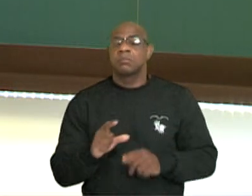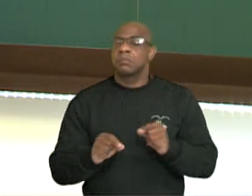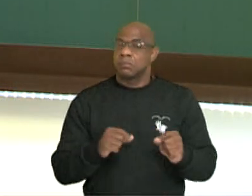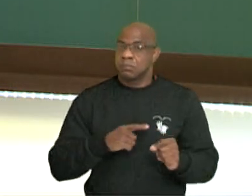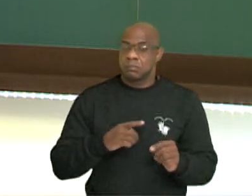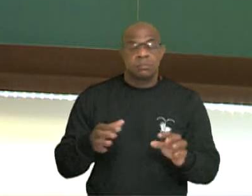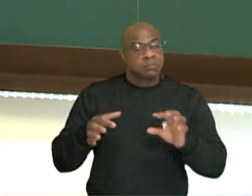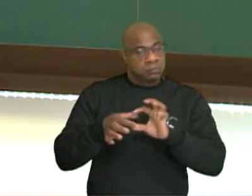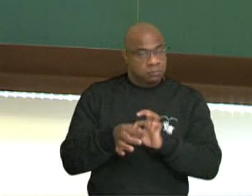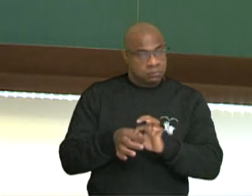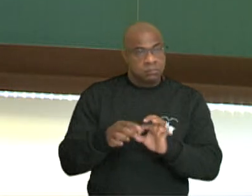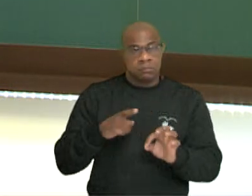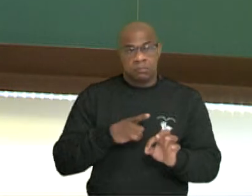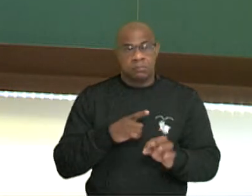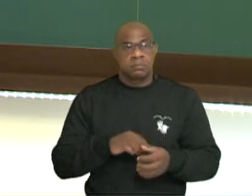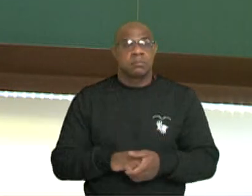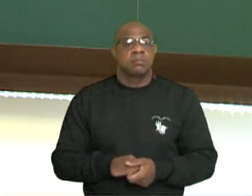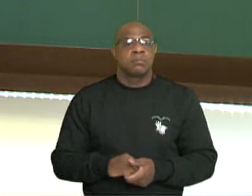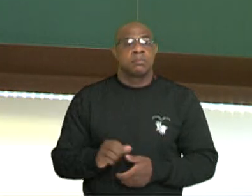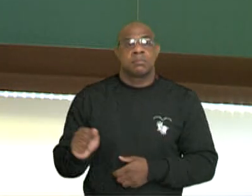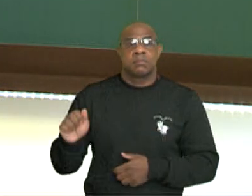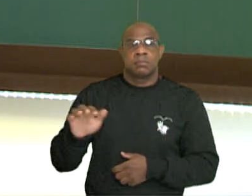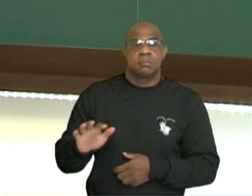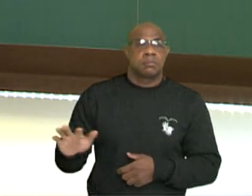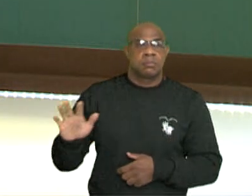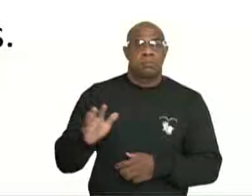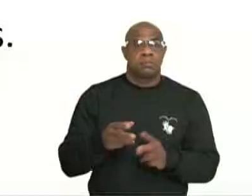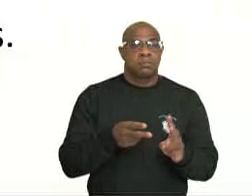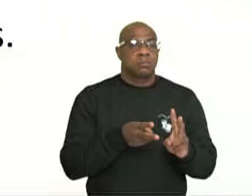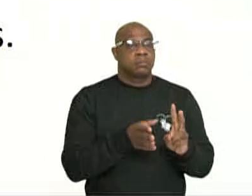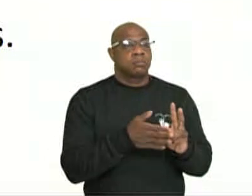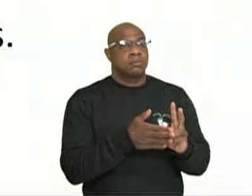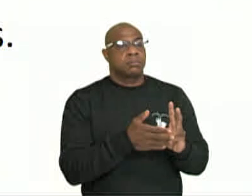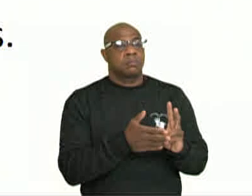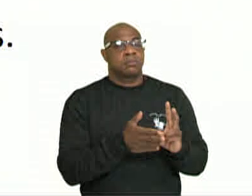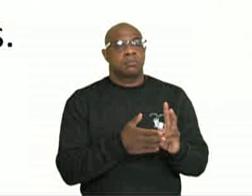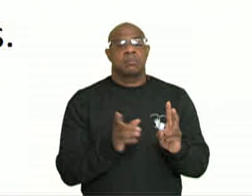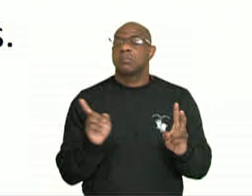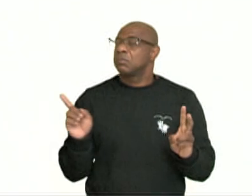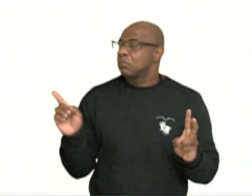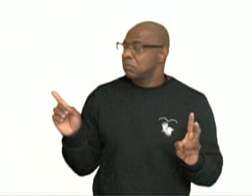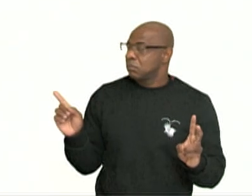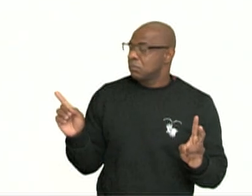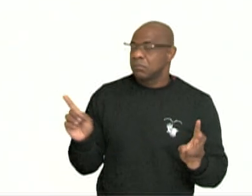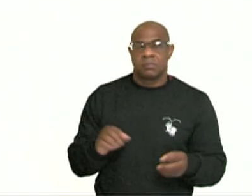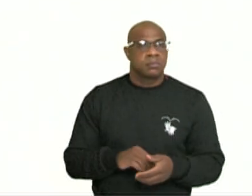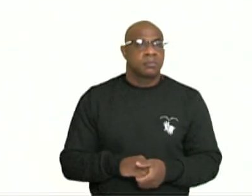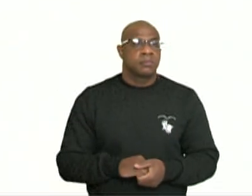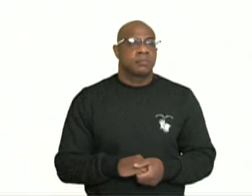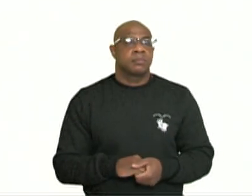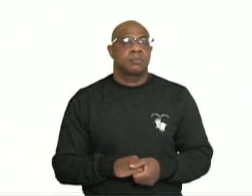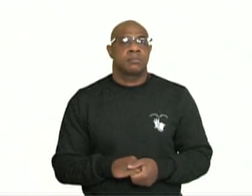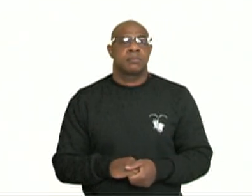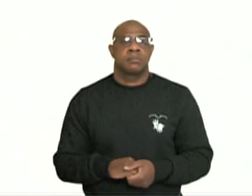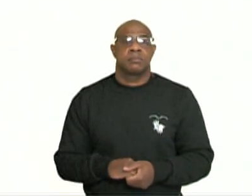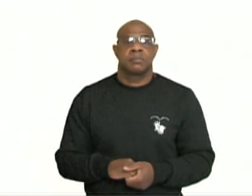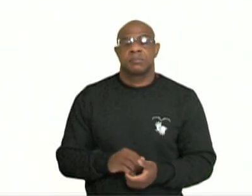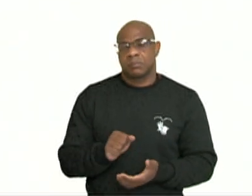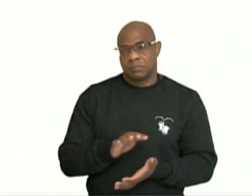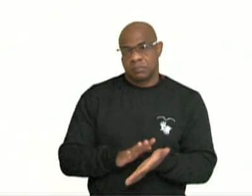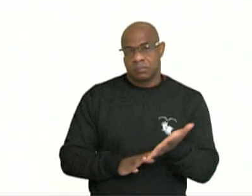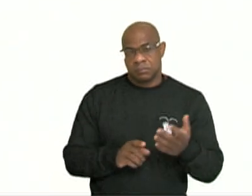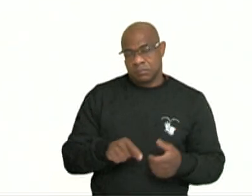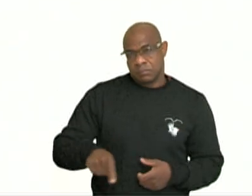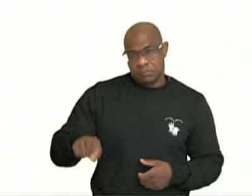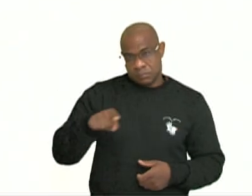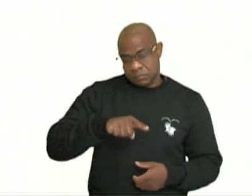essas alianças. Aqui vocês estão vendo uma imagem de um índio da tribo Bororoboê, também de 2007. Mais uma atividade para vocês, galerinha